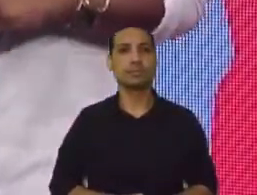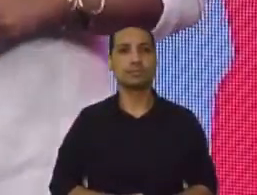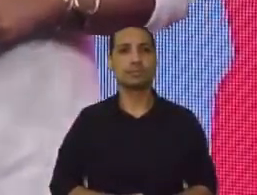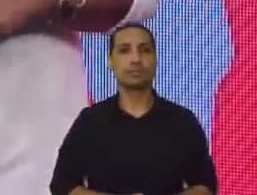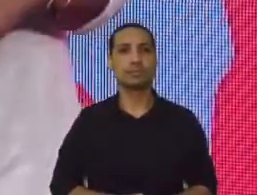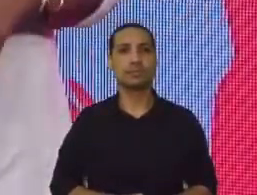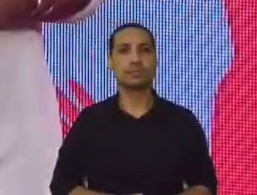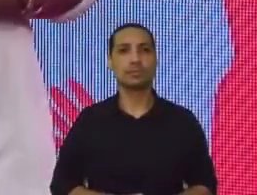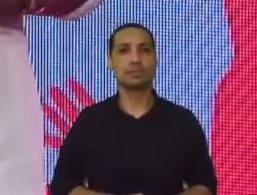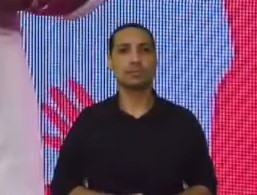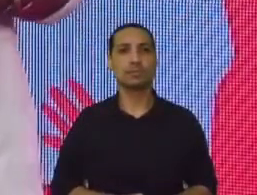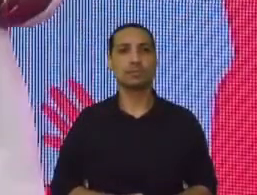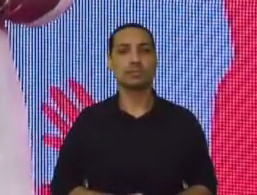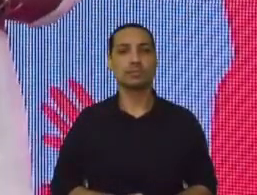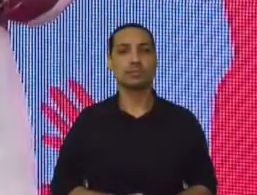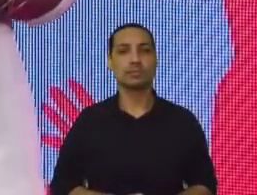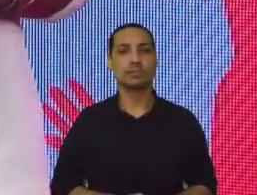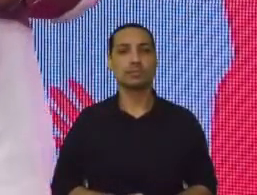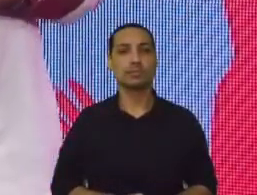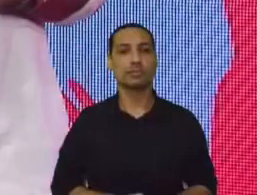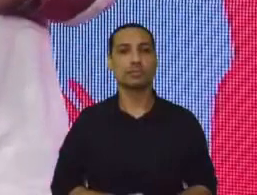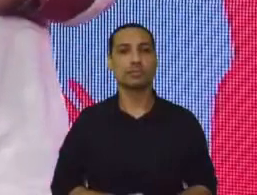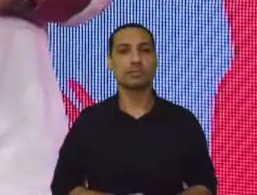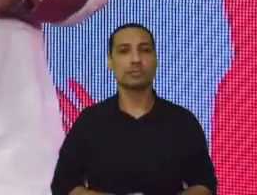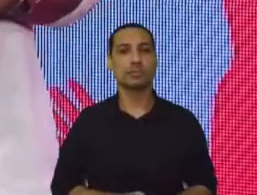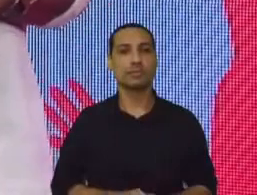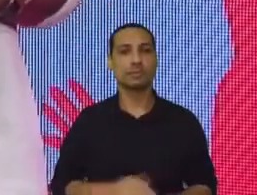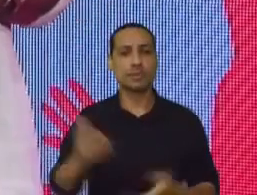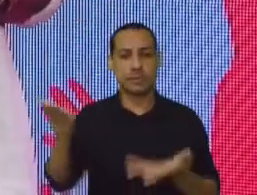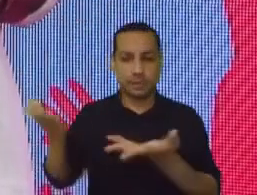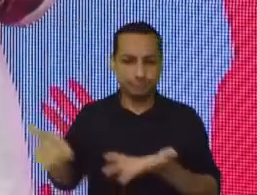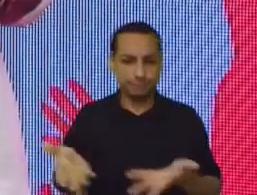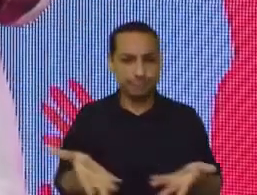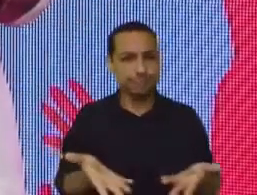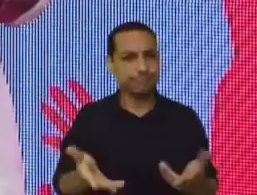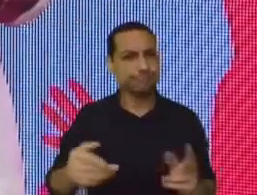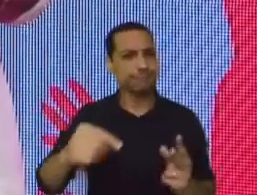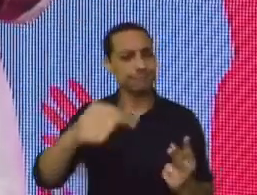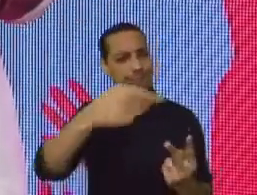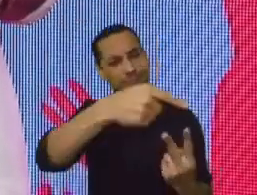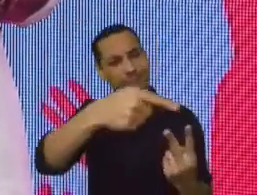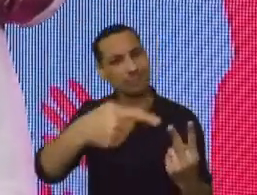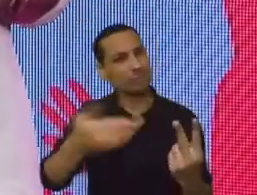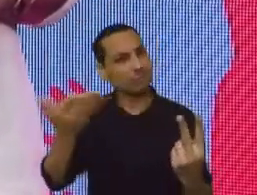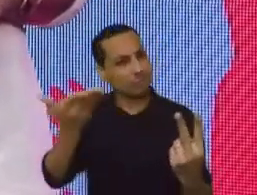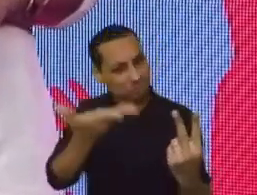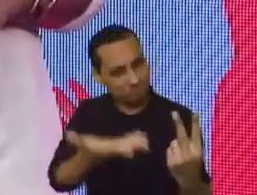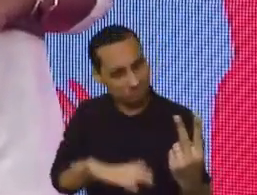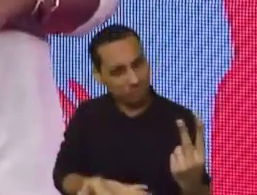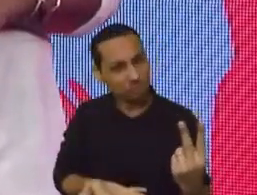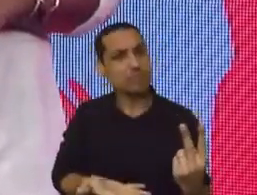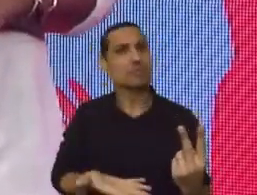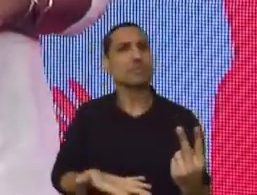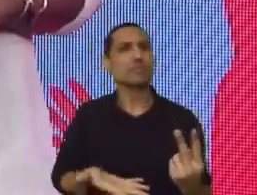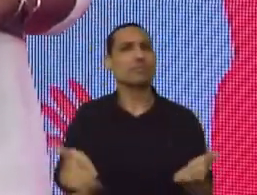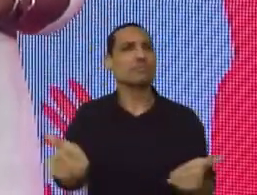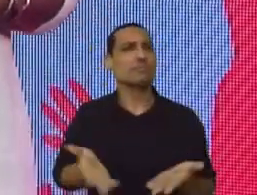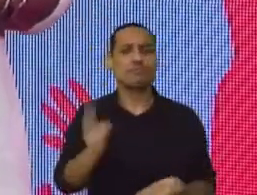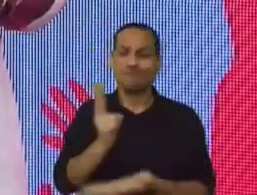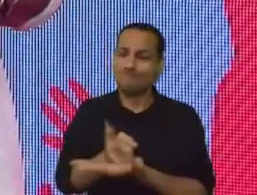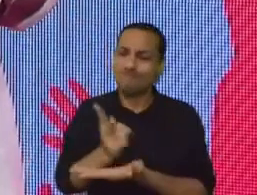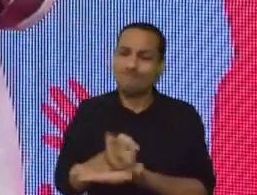Felício e Kjeld Jacobsen, presentes hoje e sempre. Mais uma vez, eu gostaria de lembrar que todos nós estamos aqui sem